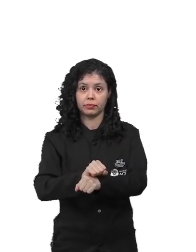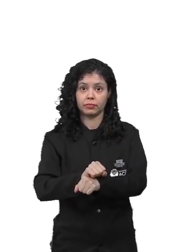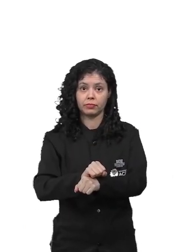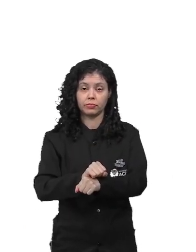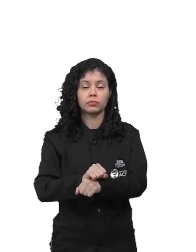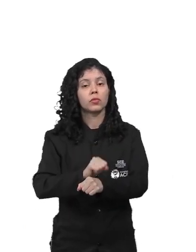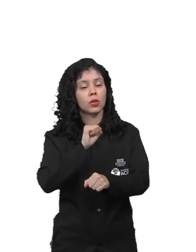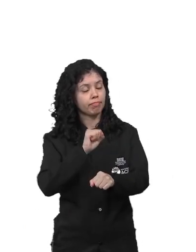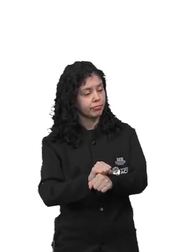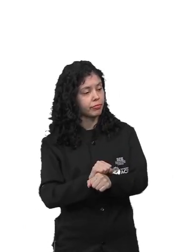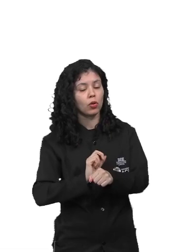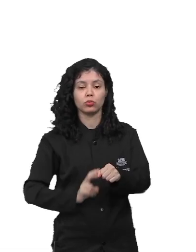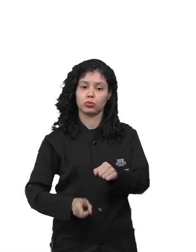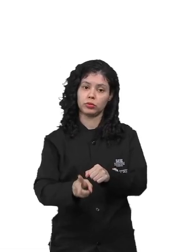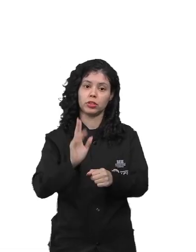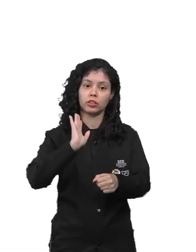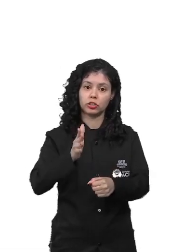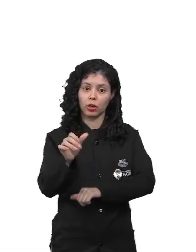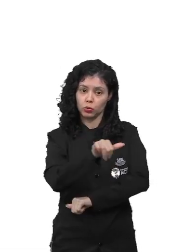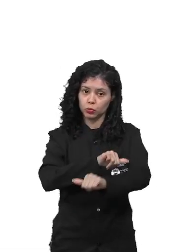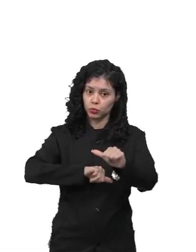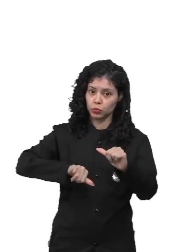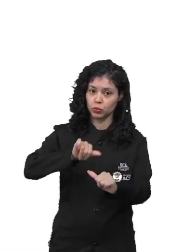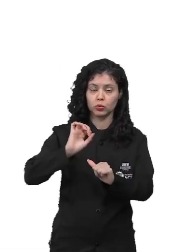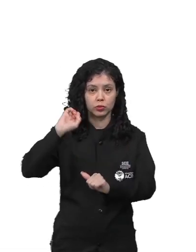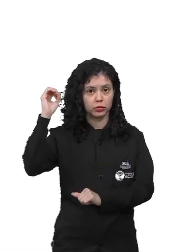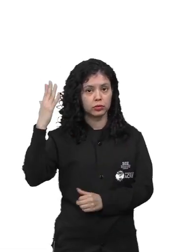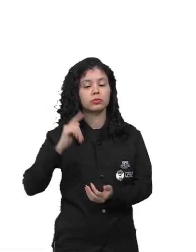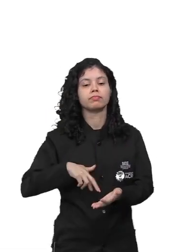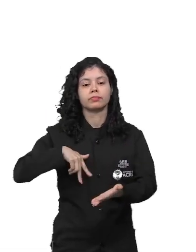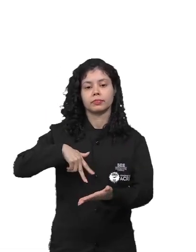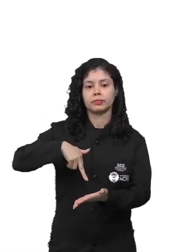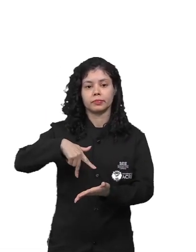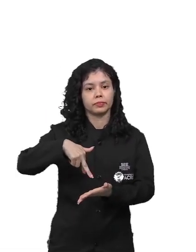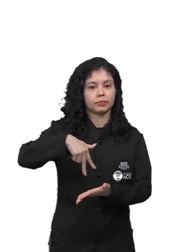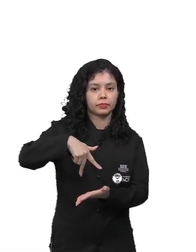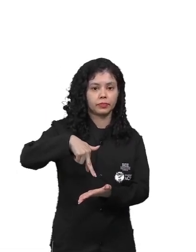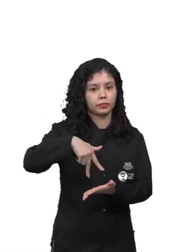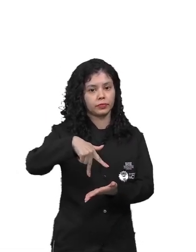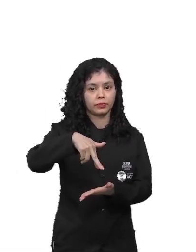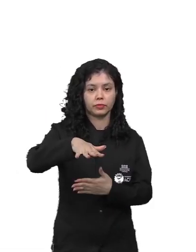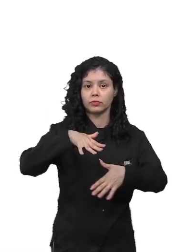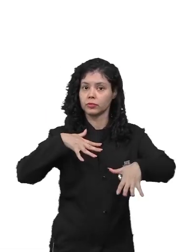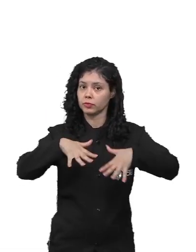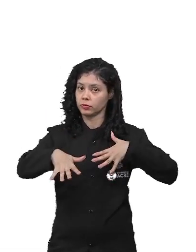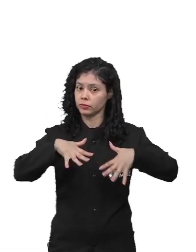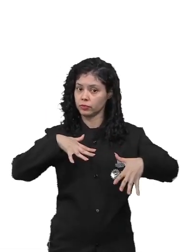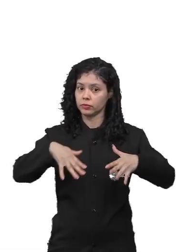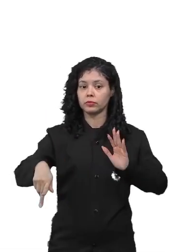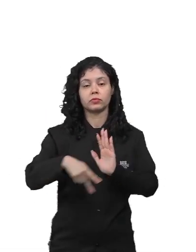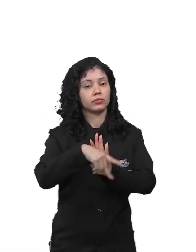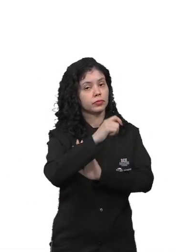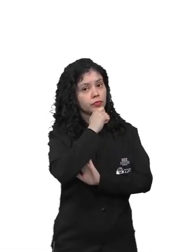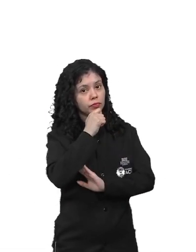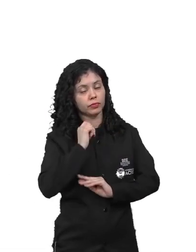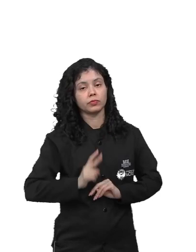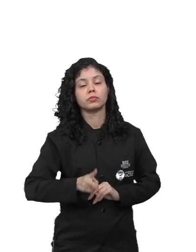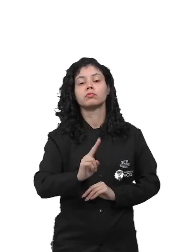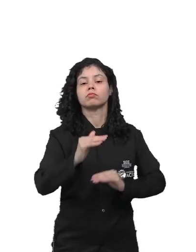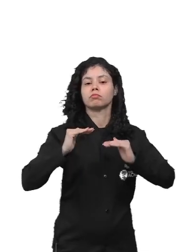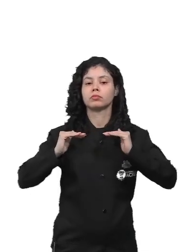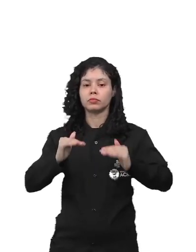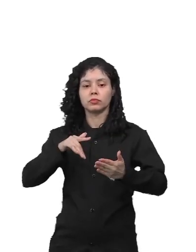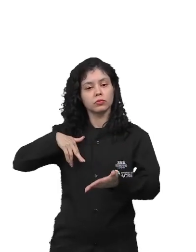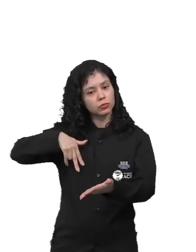ali em repouso. Já o oposto também acontece. Se um corpo está em movimento, ele tende a manter-se